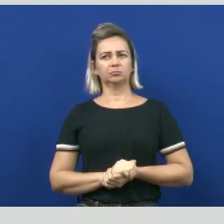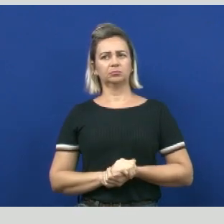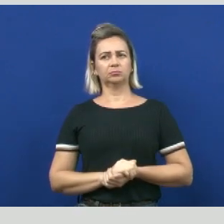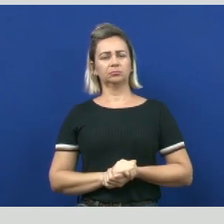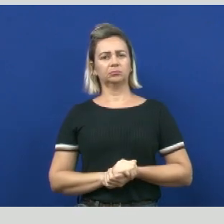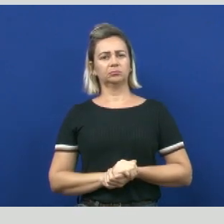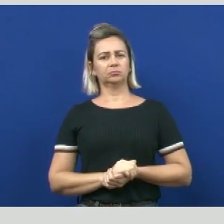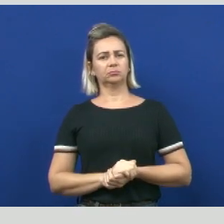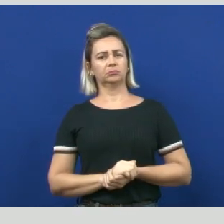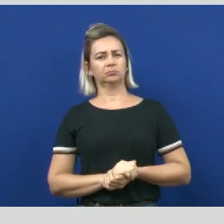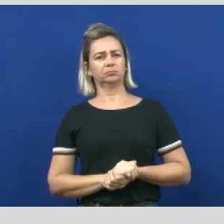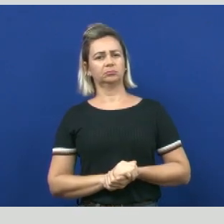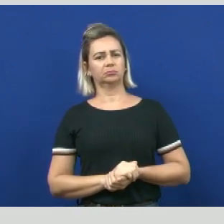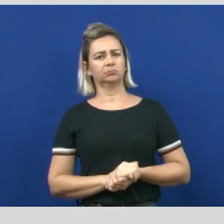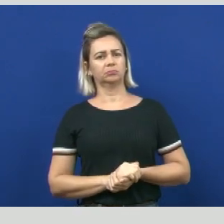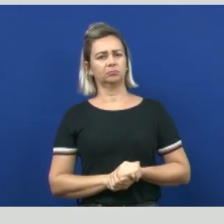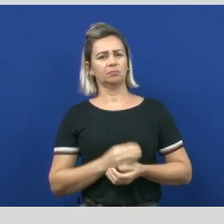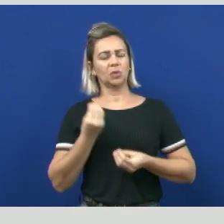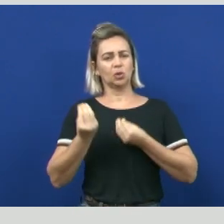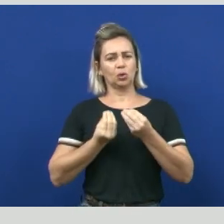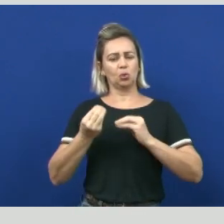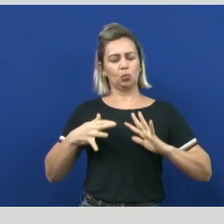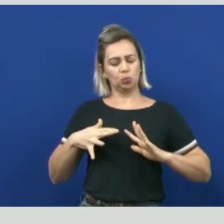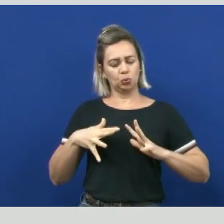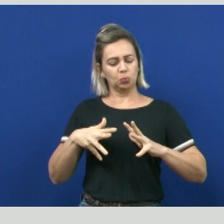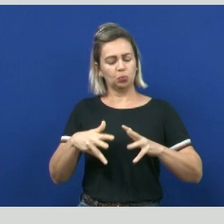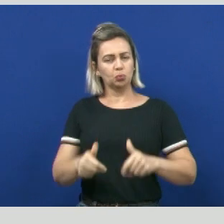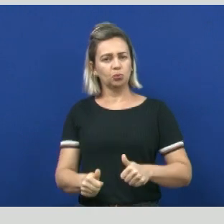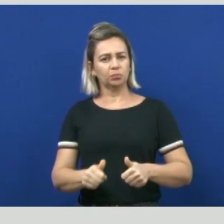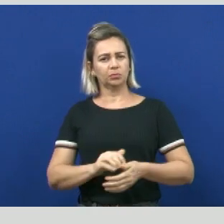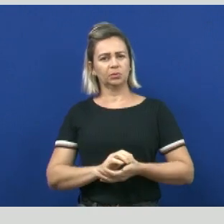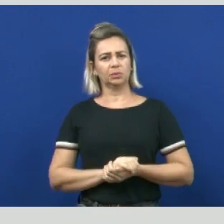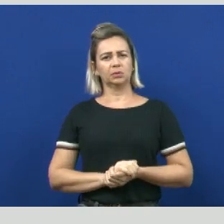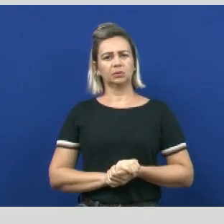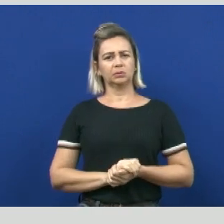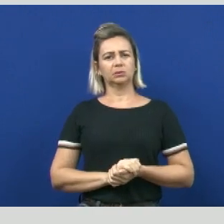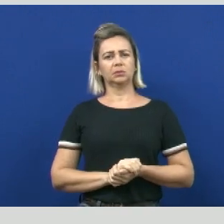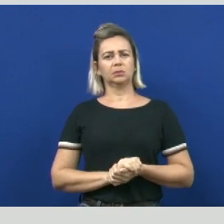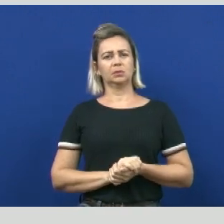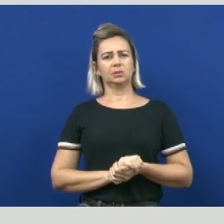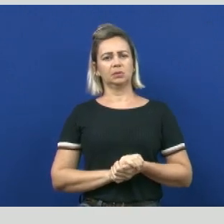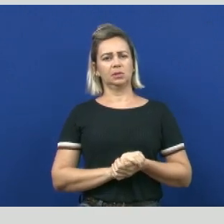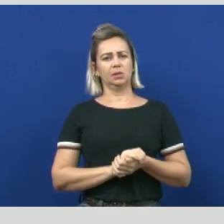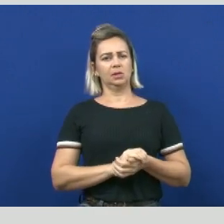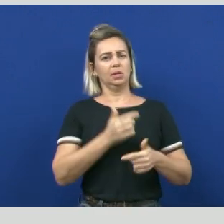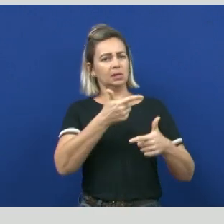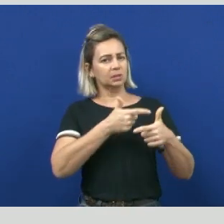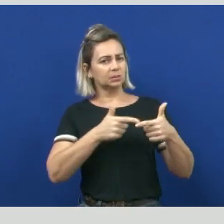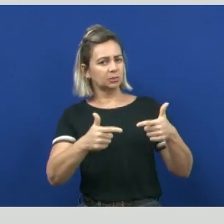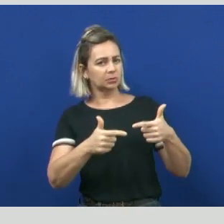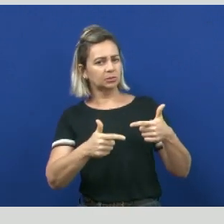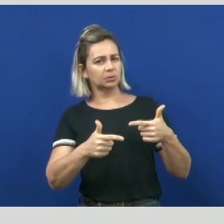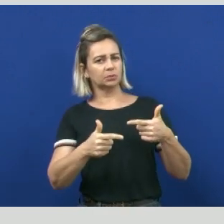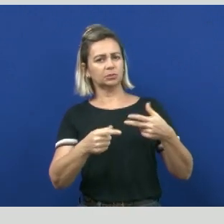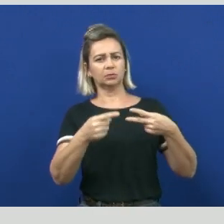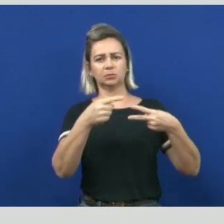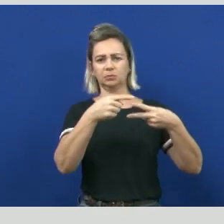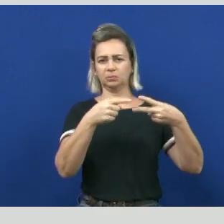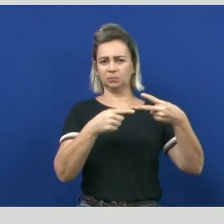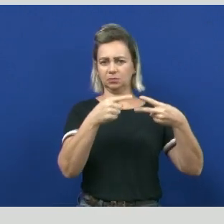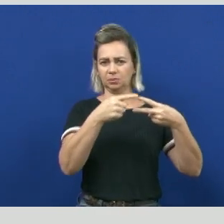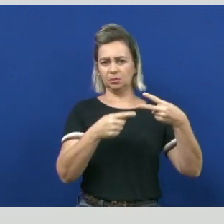Bom, as substâncias que eu acabei de falar, elas são subdivididas em substâncias orgânicas e